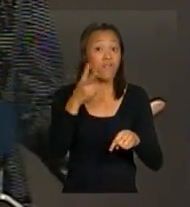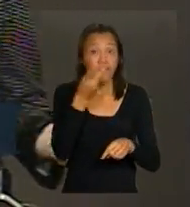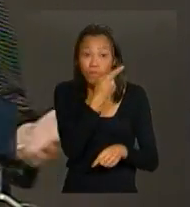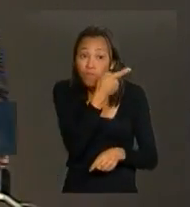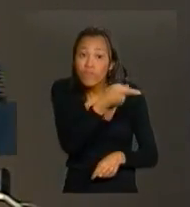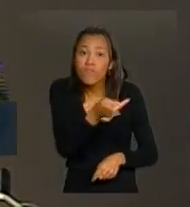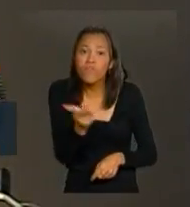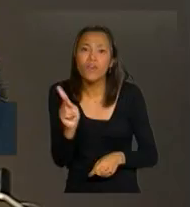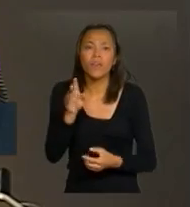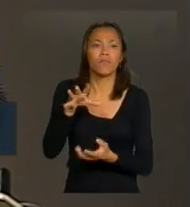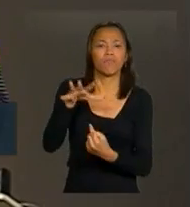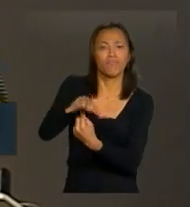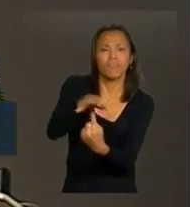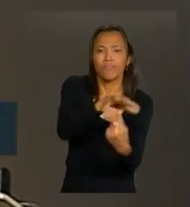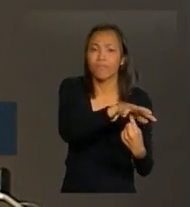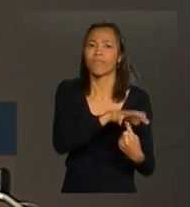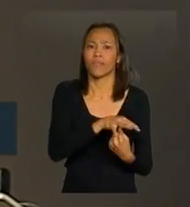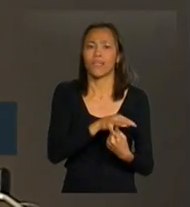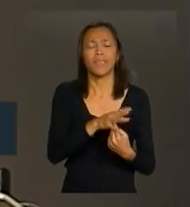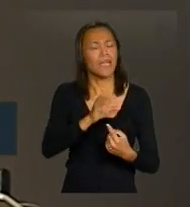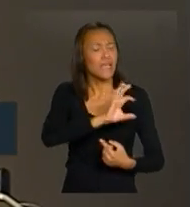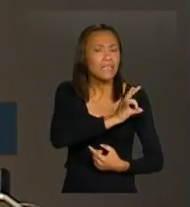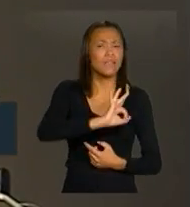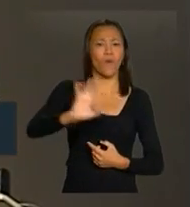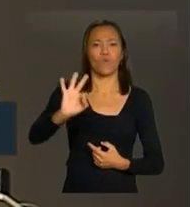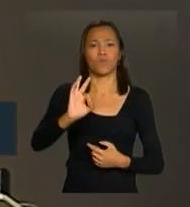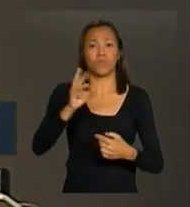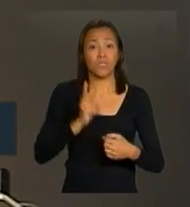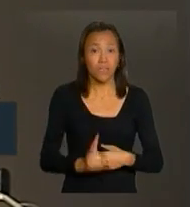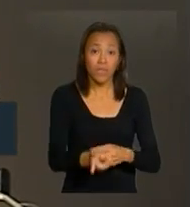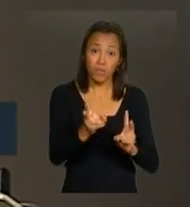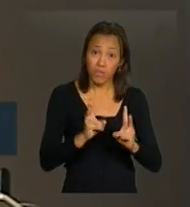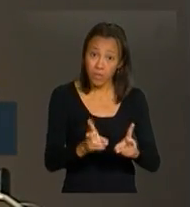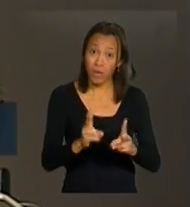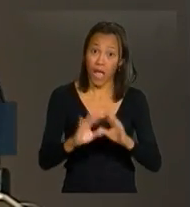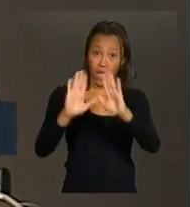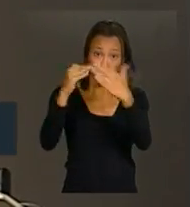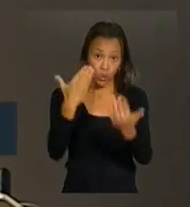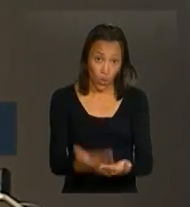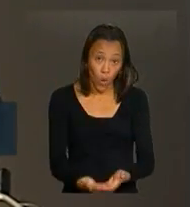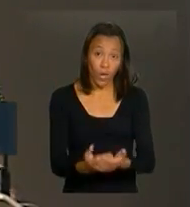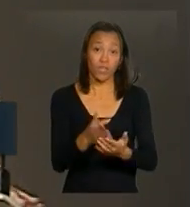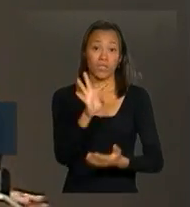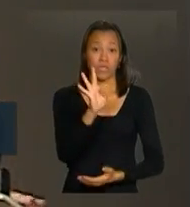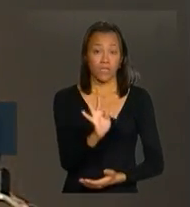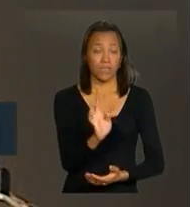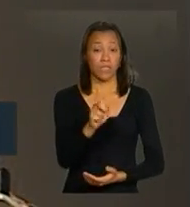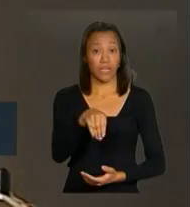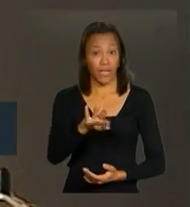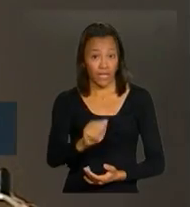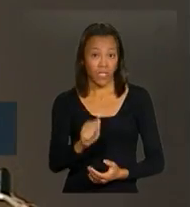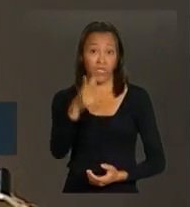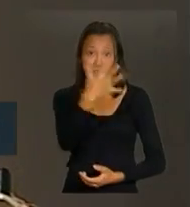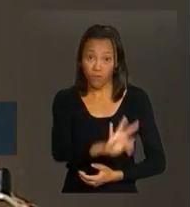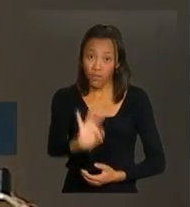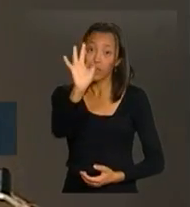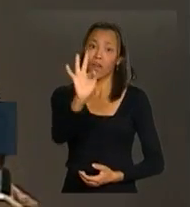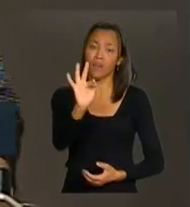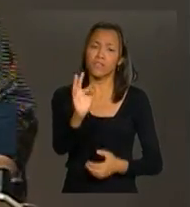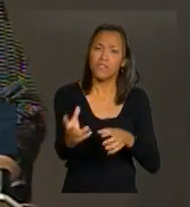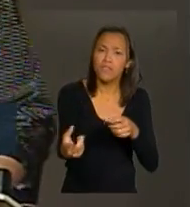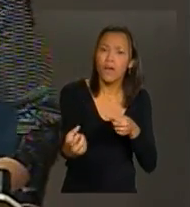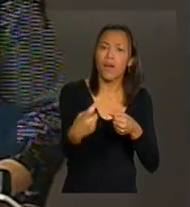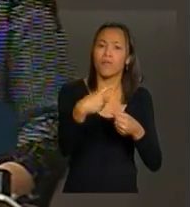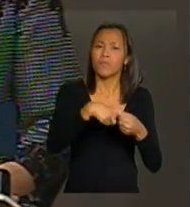é uma excelente notícia, aproximando cada vez mais as escolas técnicas federais do sistema